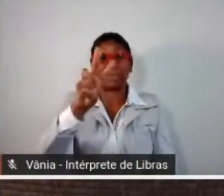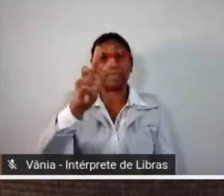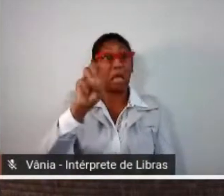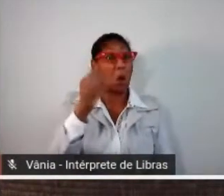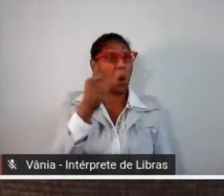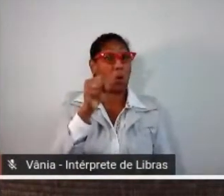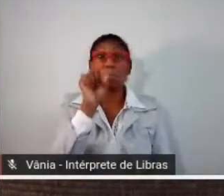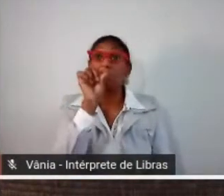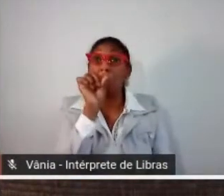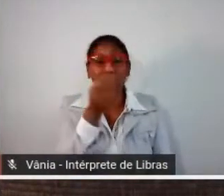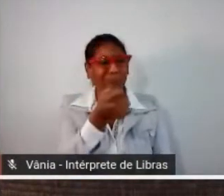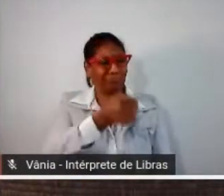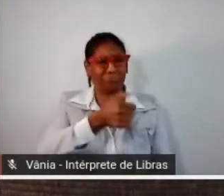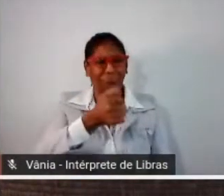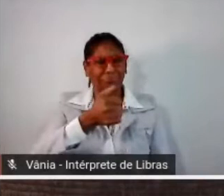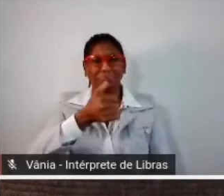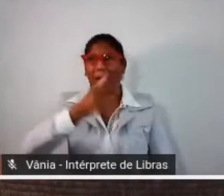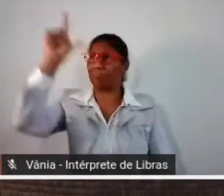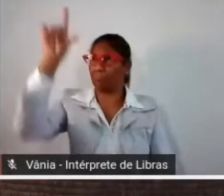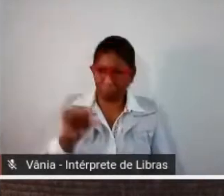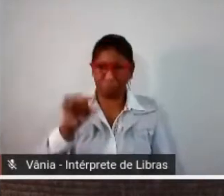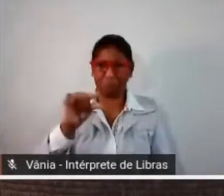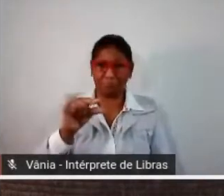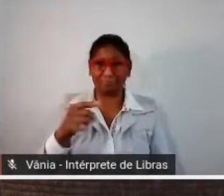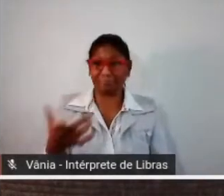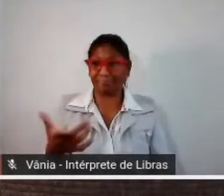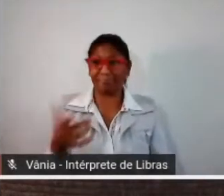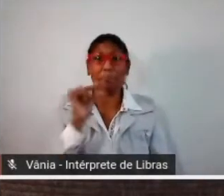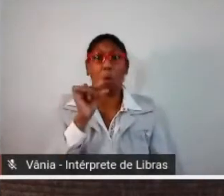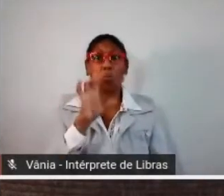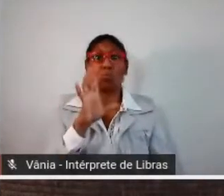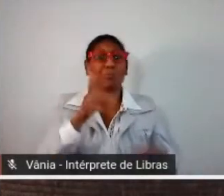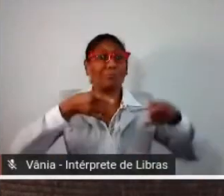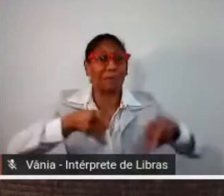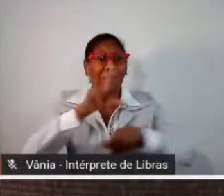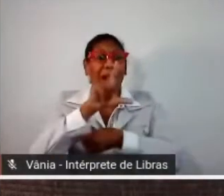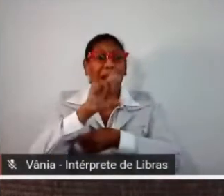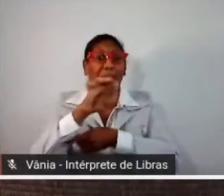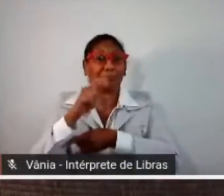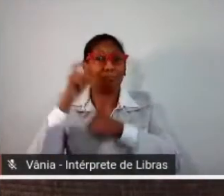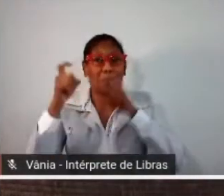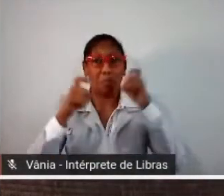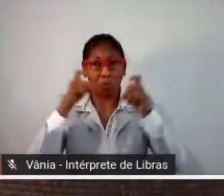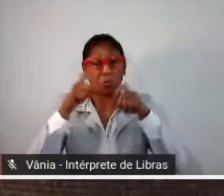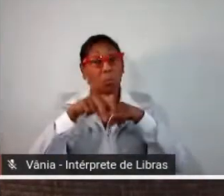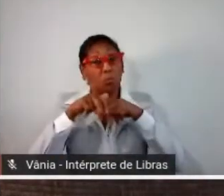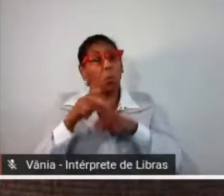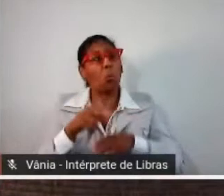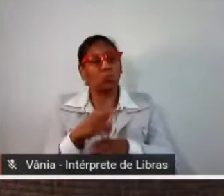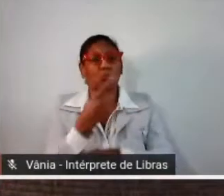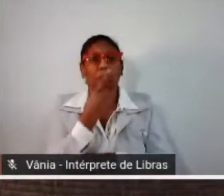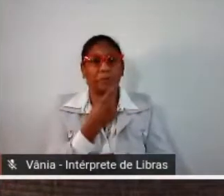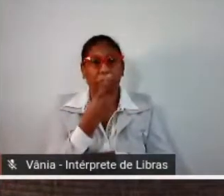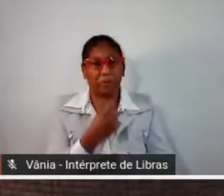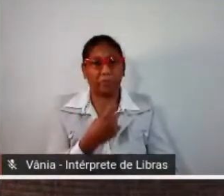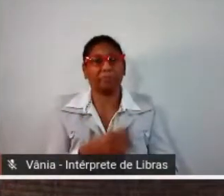essa redução abrupta aí de disponibilidade de leitos causa também preocupação e, por isso,